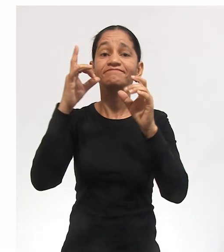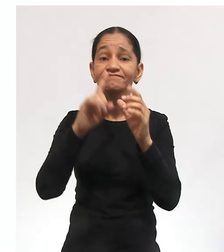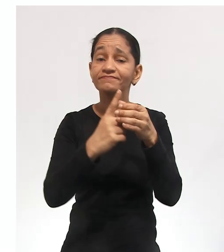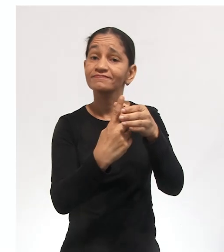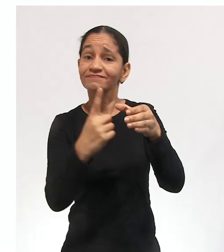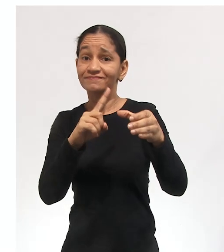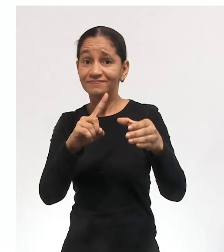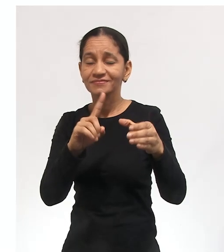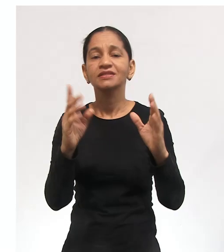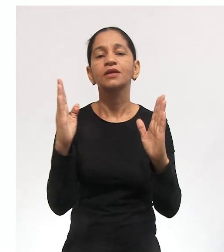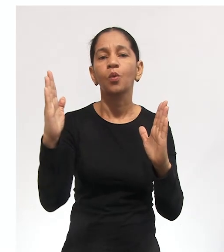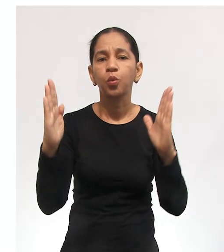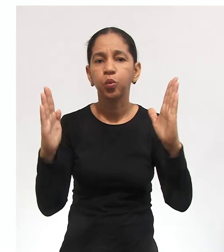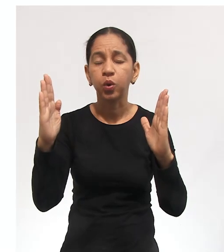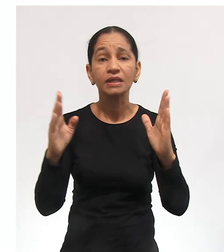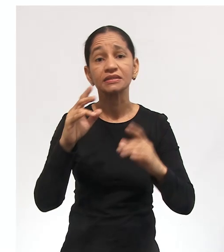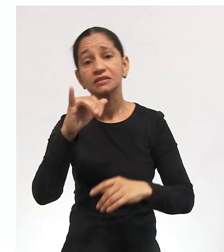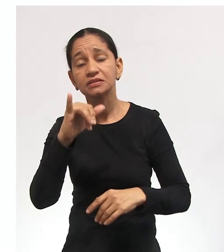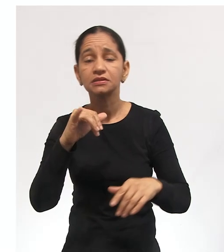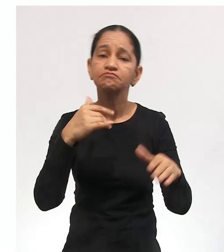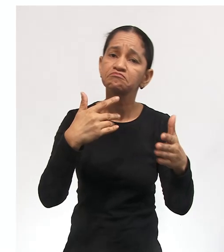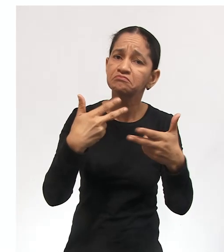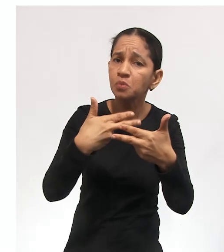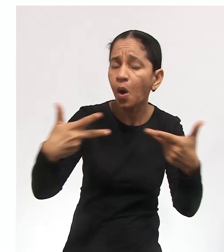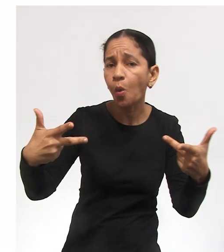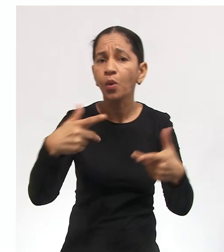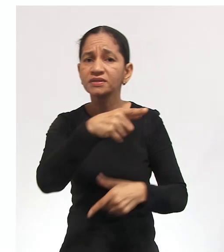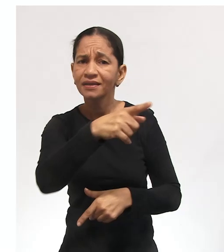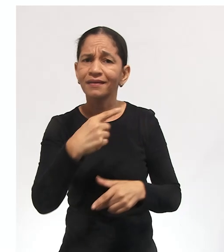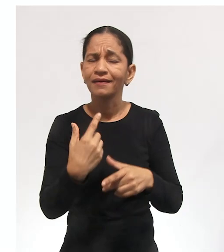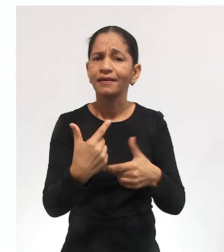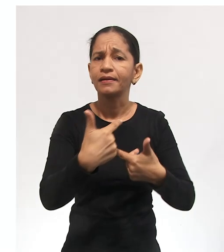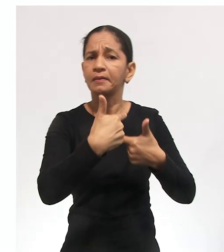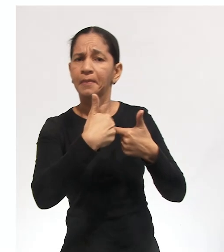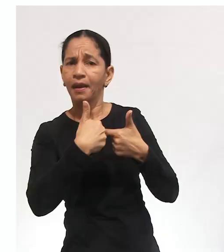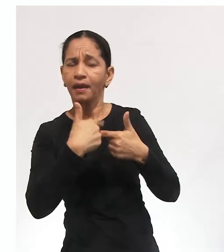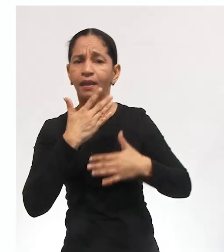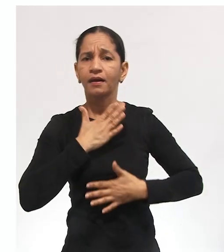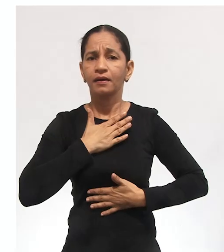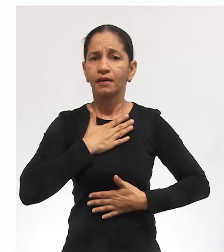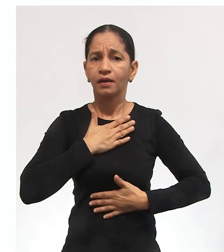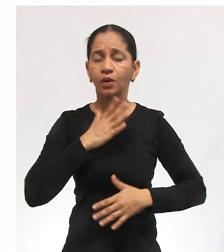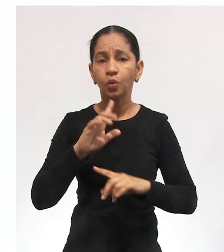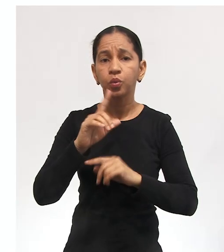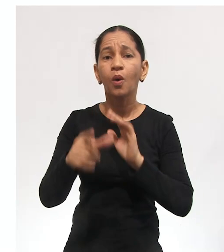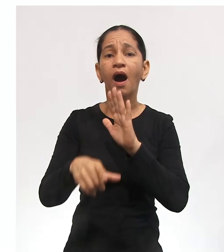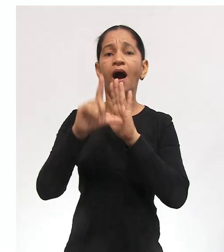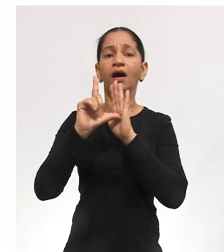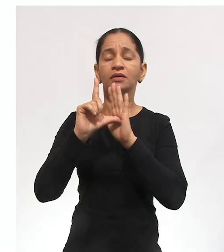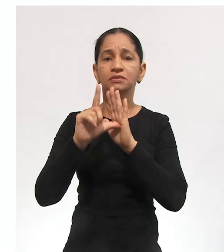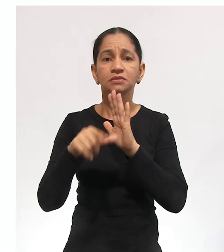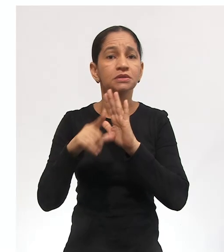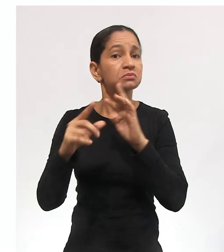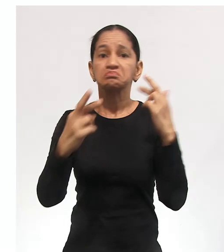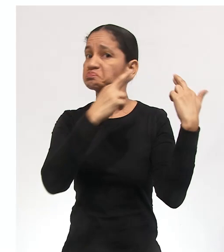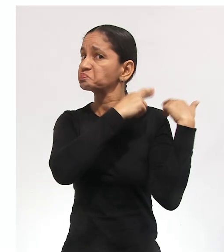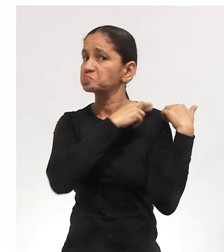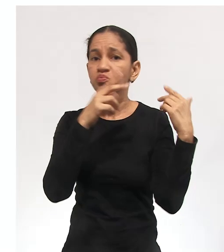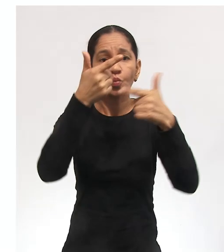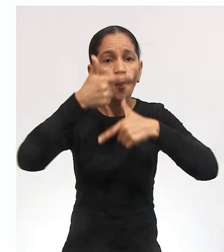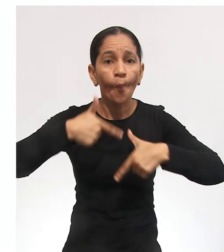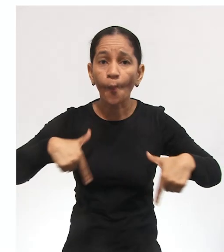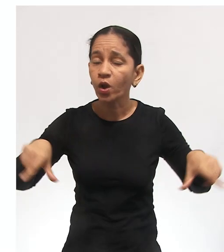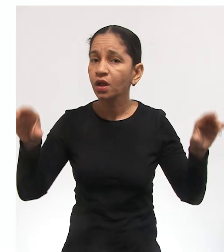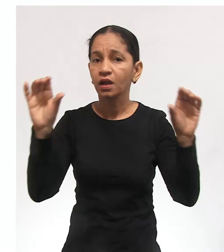saída. Se eu tiver algum empregado me cobrando algo que aconteceu no período anterior, eu não sou